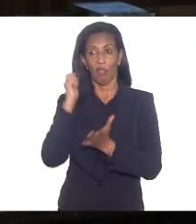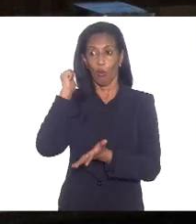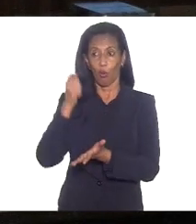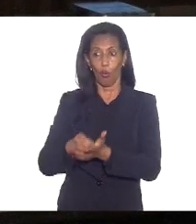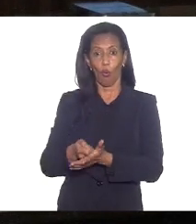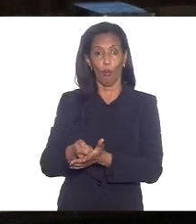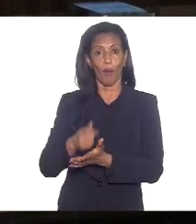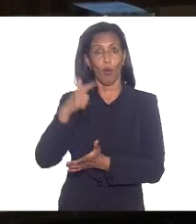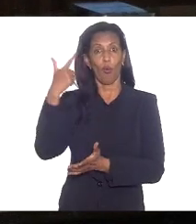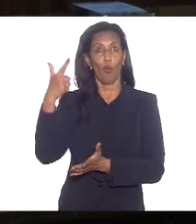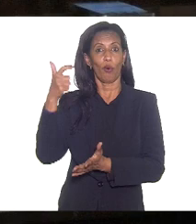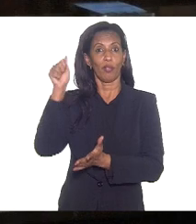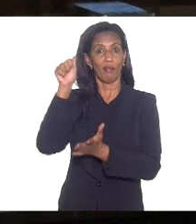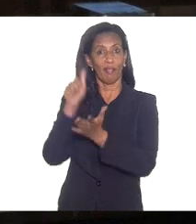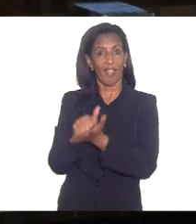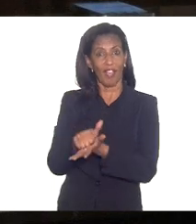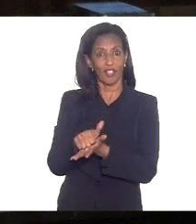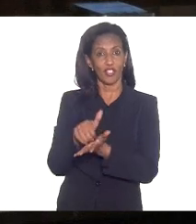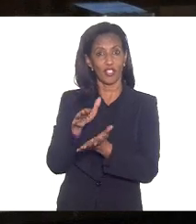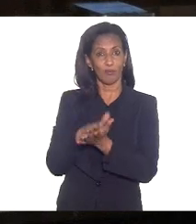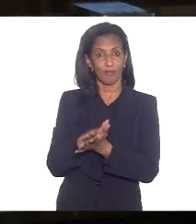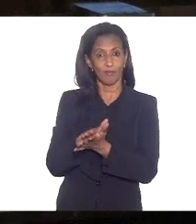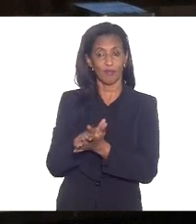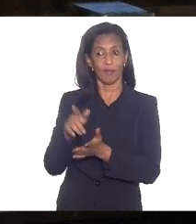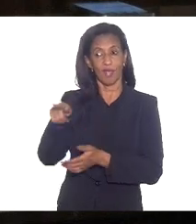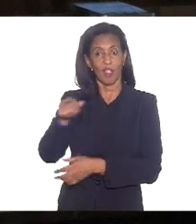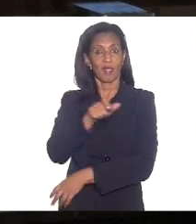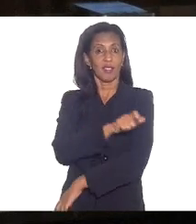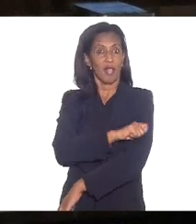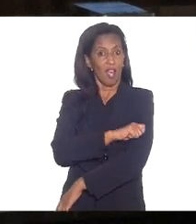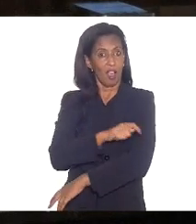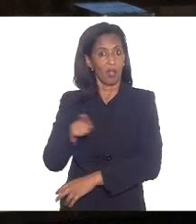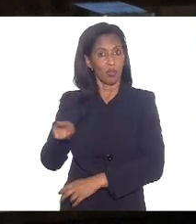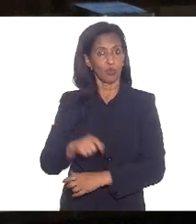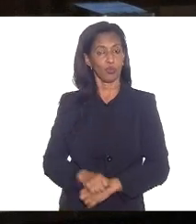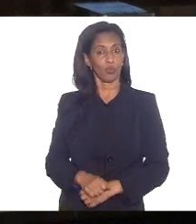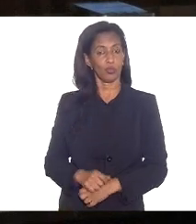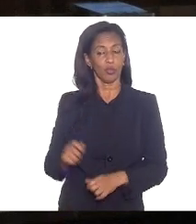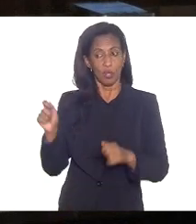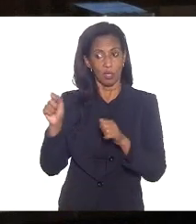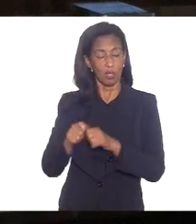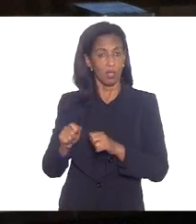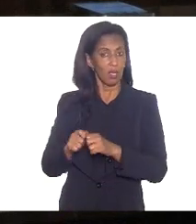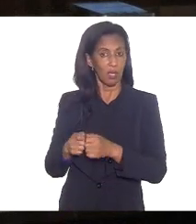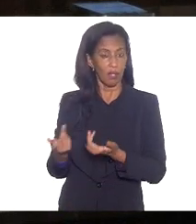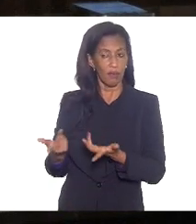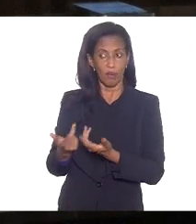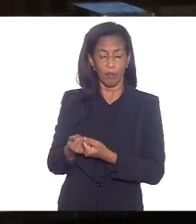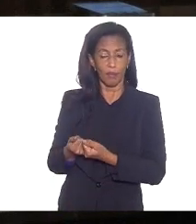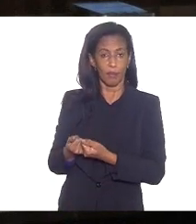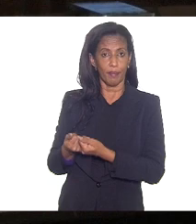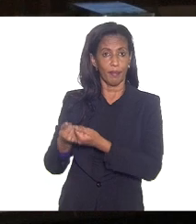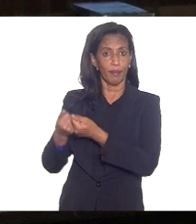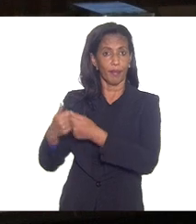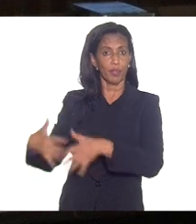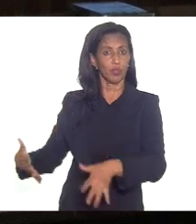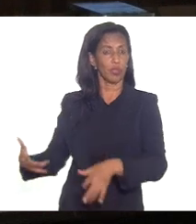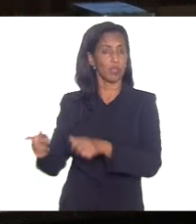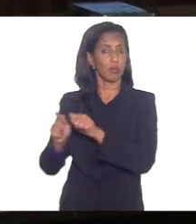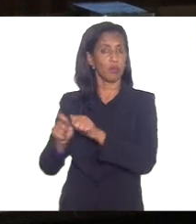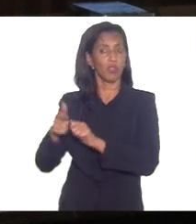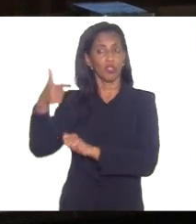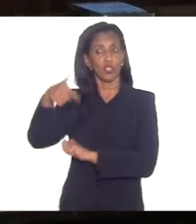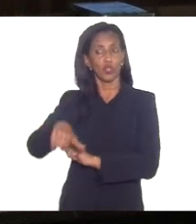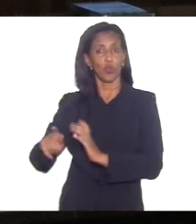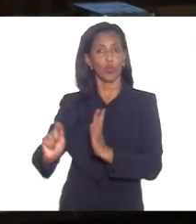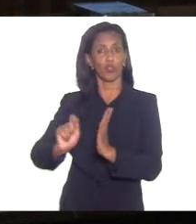cobraram novamente aqueles alunos que ficaram prejudicados por fazer